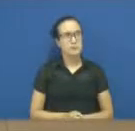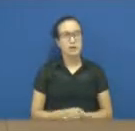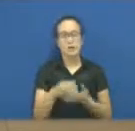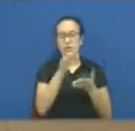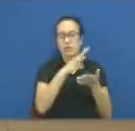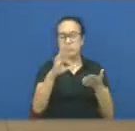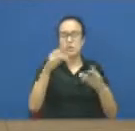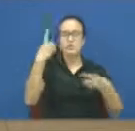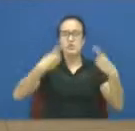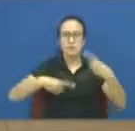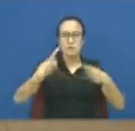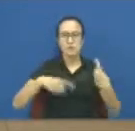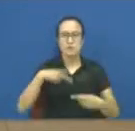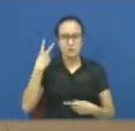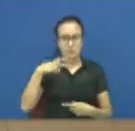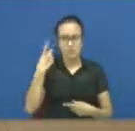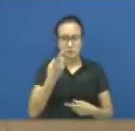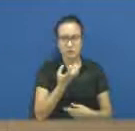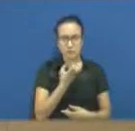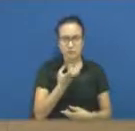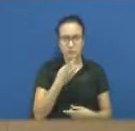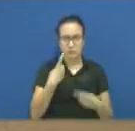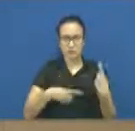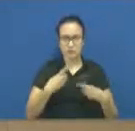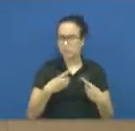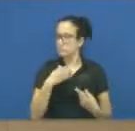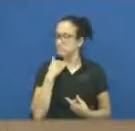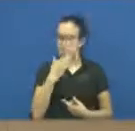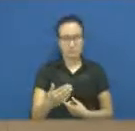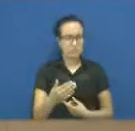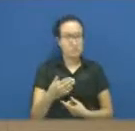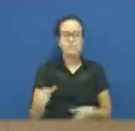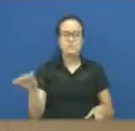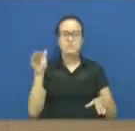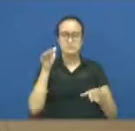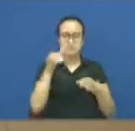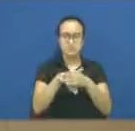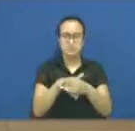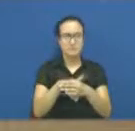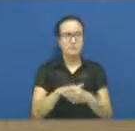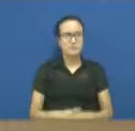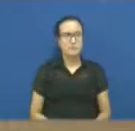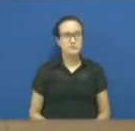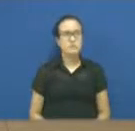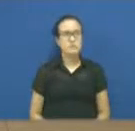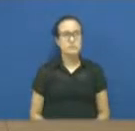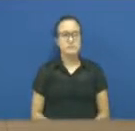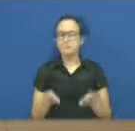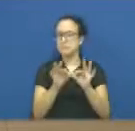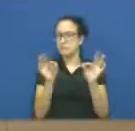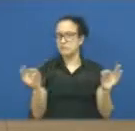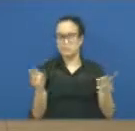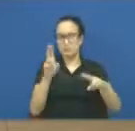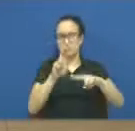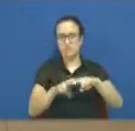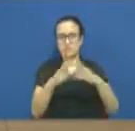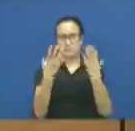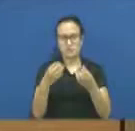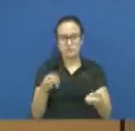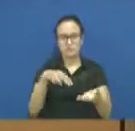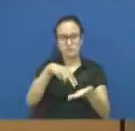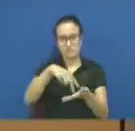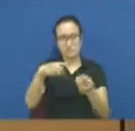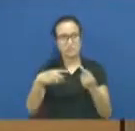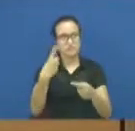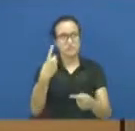está em discussão. Alguém deseja? Não havendo quem queira discutir, ela vai à votação e a votação é simbólica. Os sentados